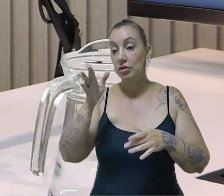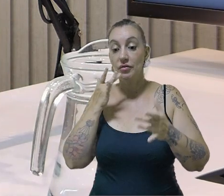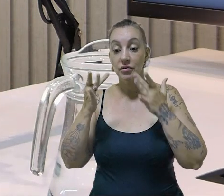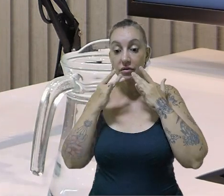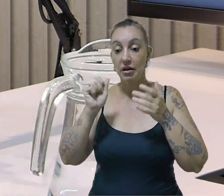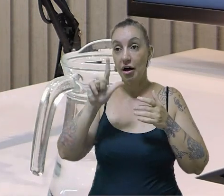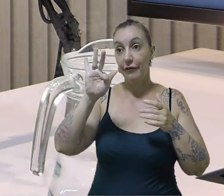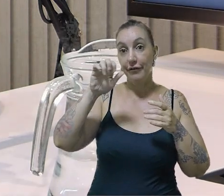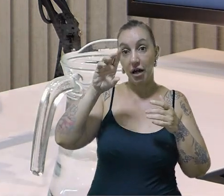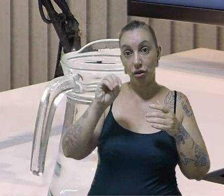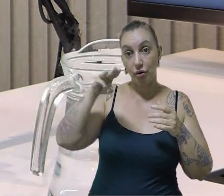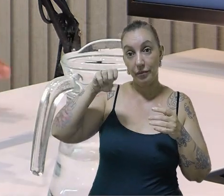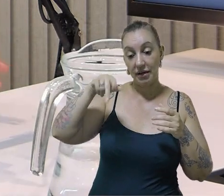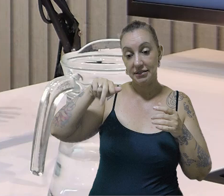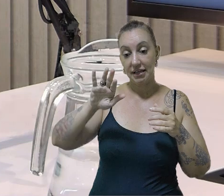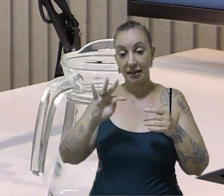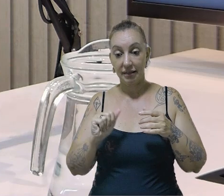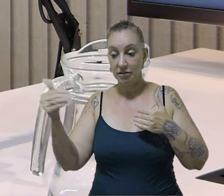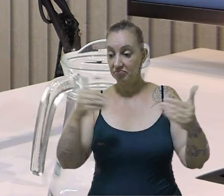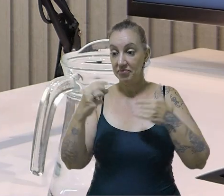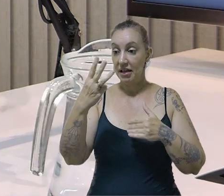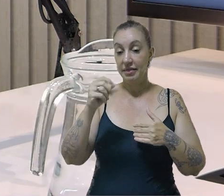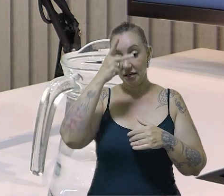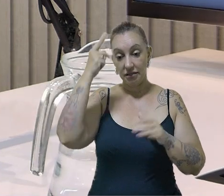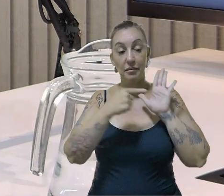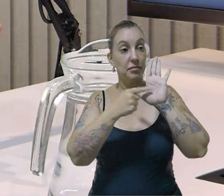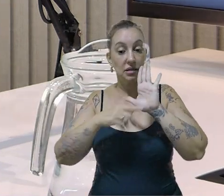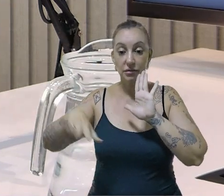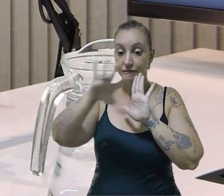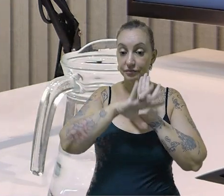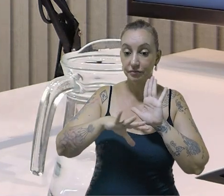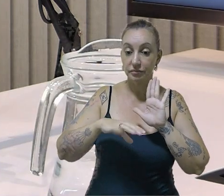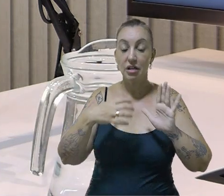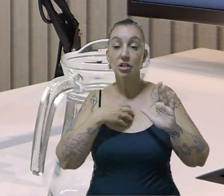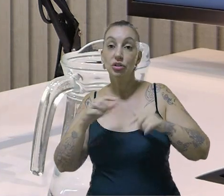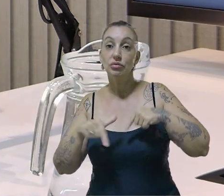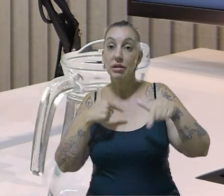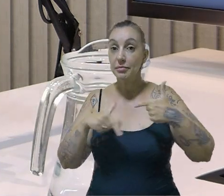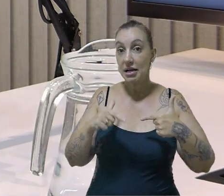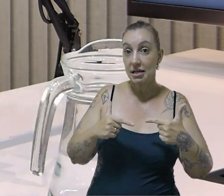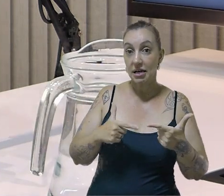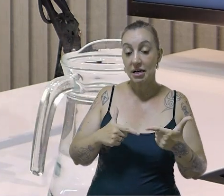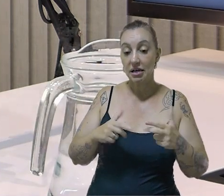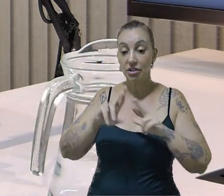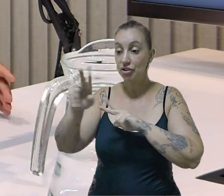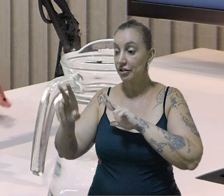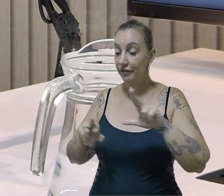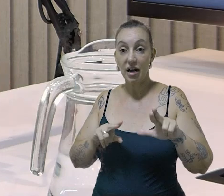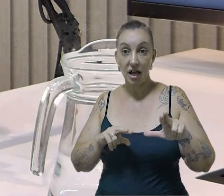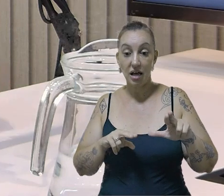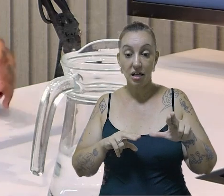Alfredo Mesquita recebia a turma de 30 pessoas apresentava os equipamentos a forma de trabalhar as diferentes